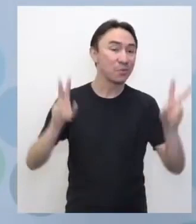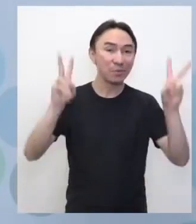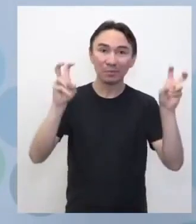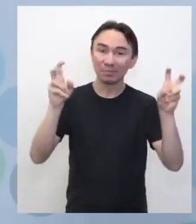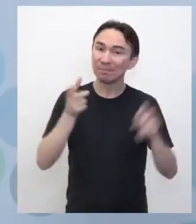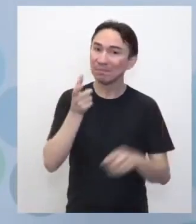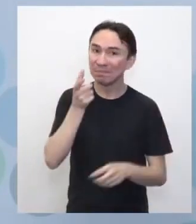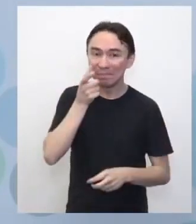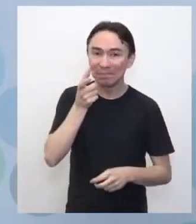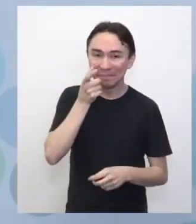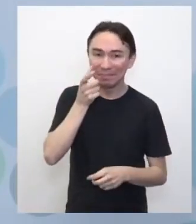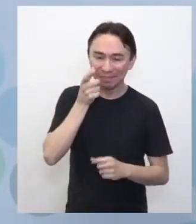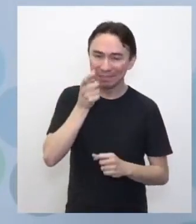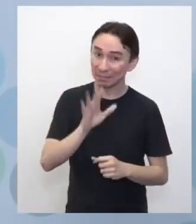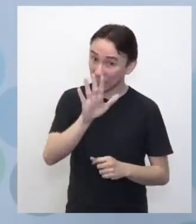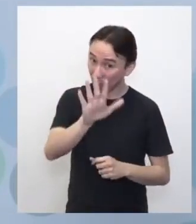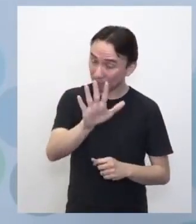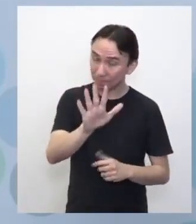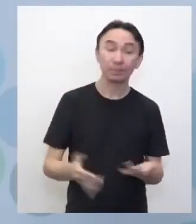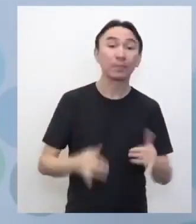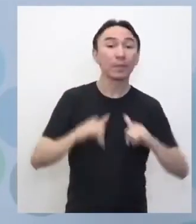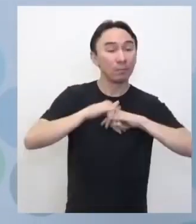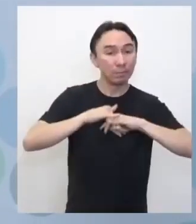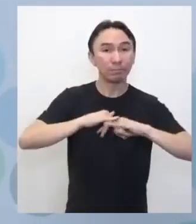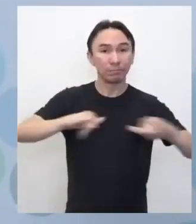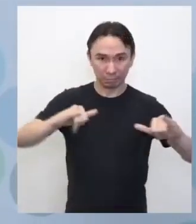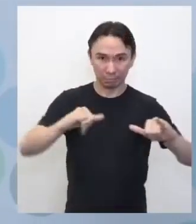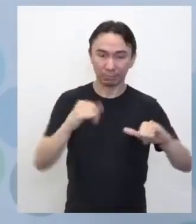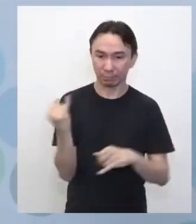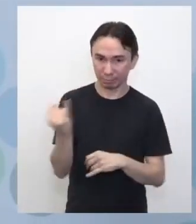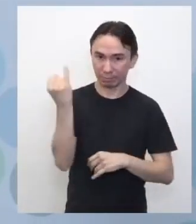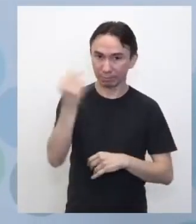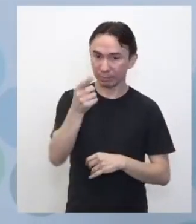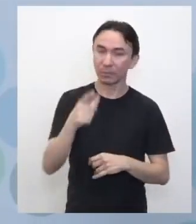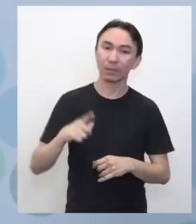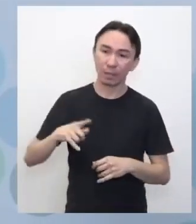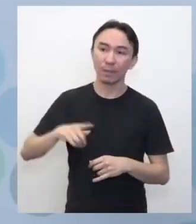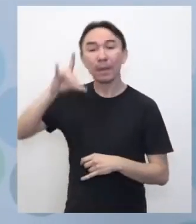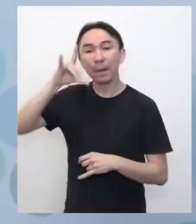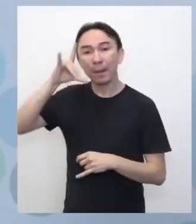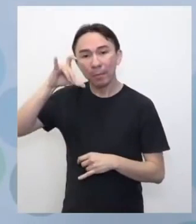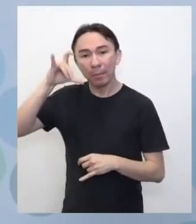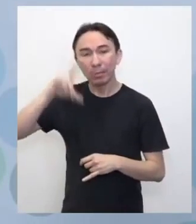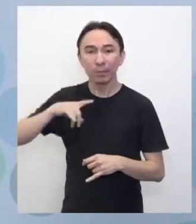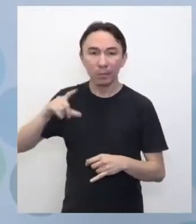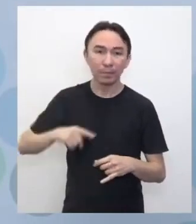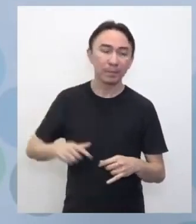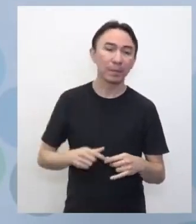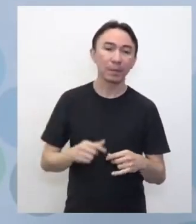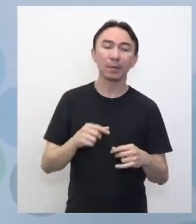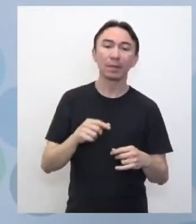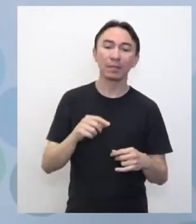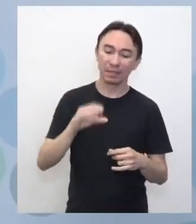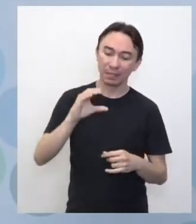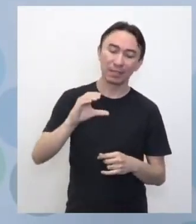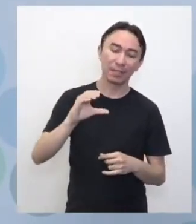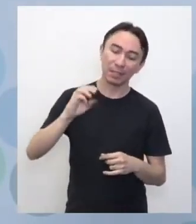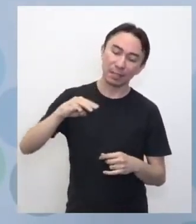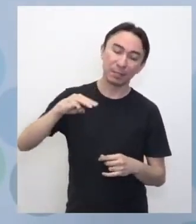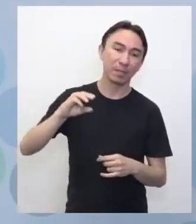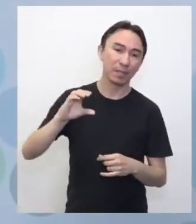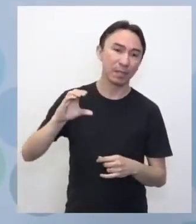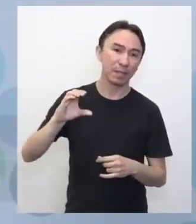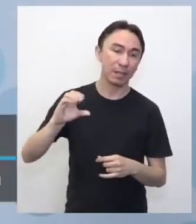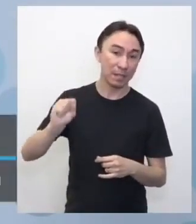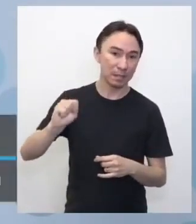vou deixar um recado para vocês também, para quem não sabe, nós temos lá o nosso Instagram, Língua Portuguesa, CMSP_EM, e você pode